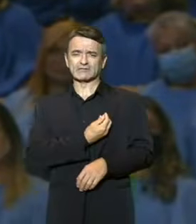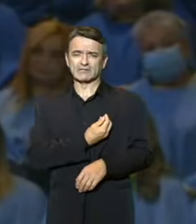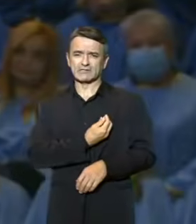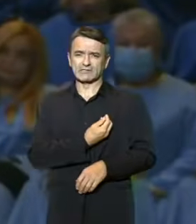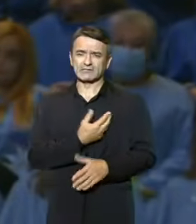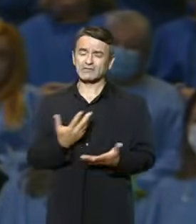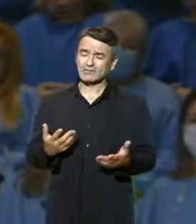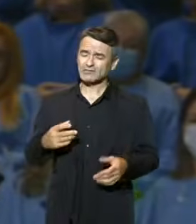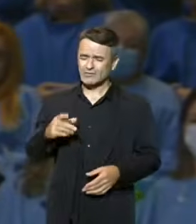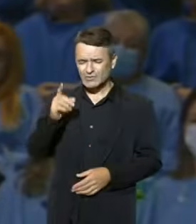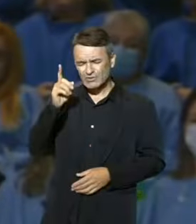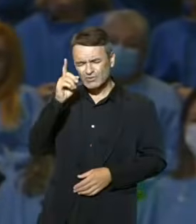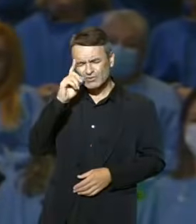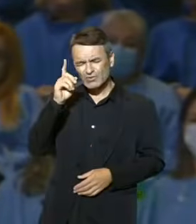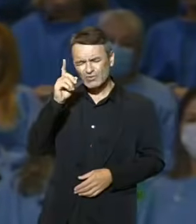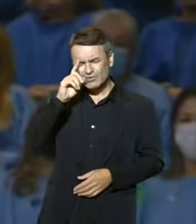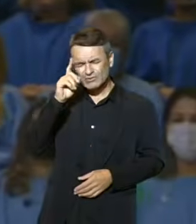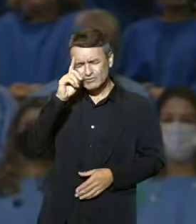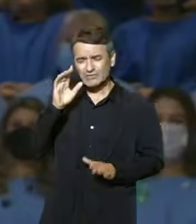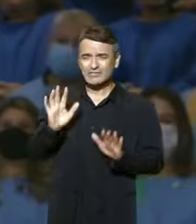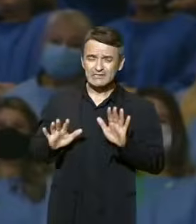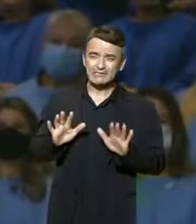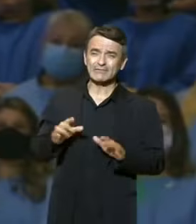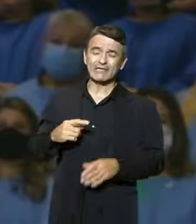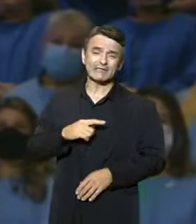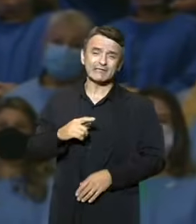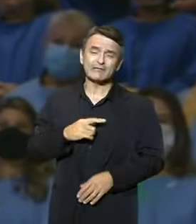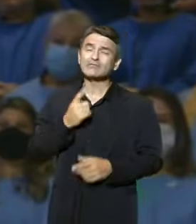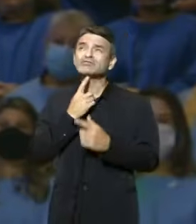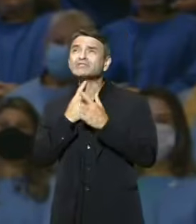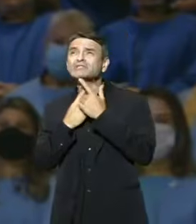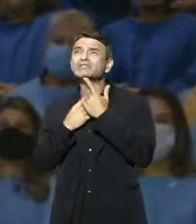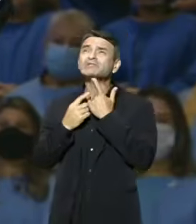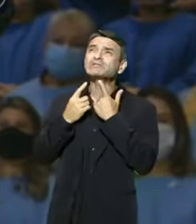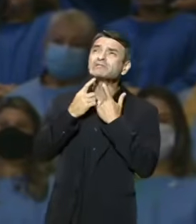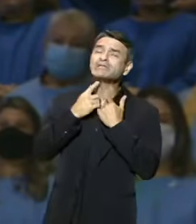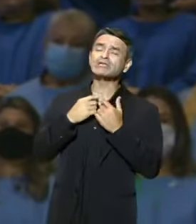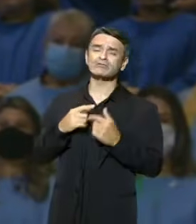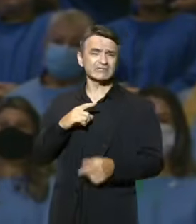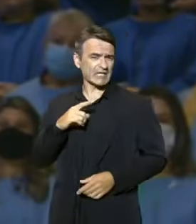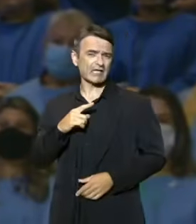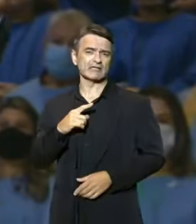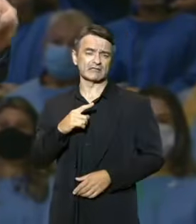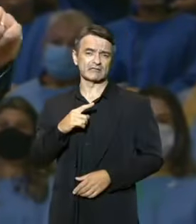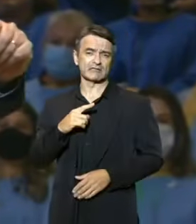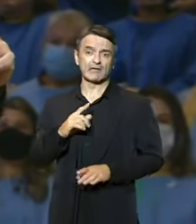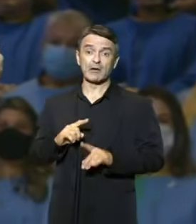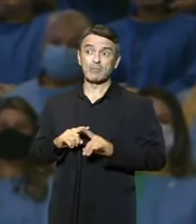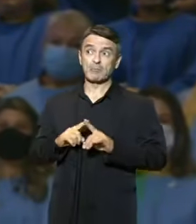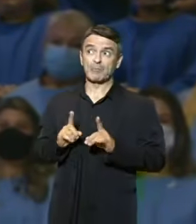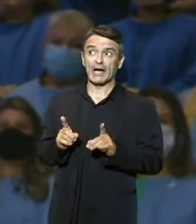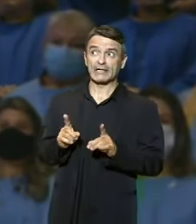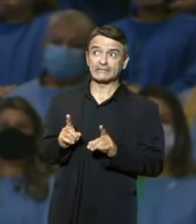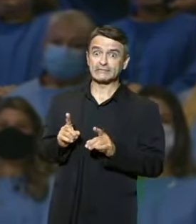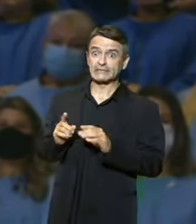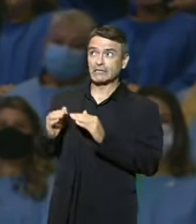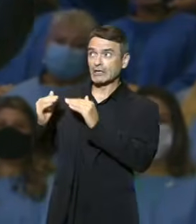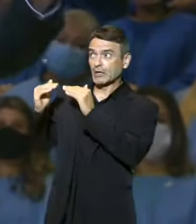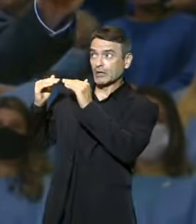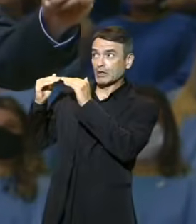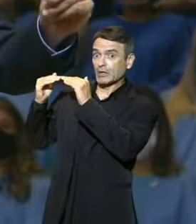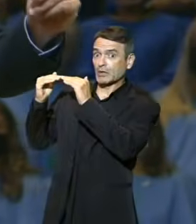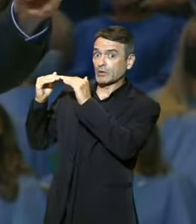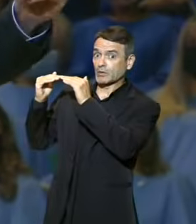causa disso, algumas vezes damos vazão a desejos que não estão de acordo com